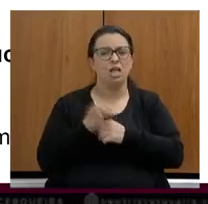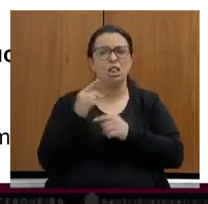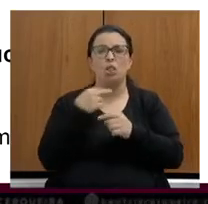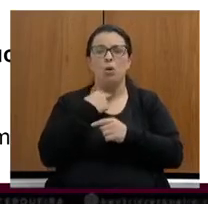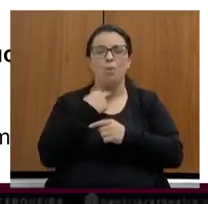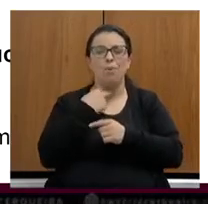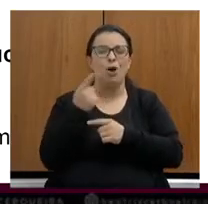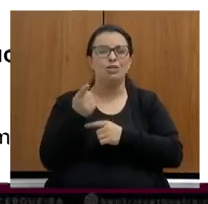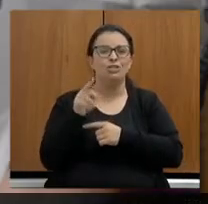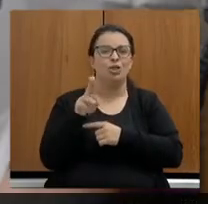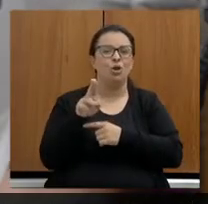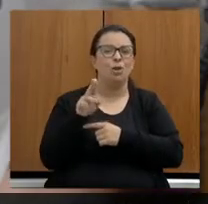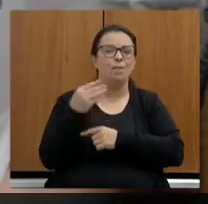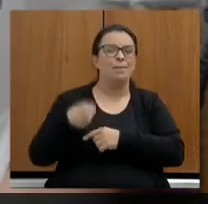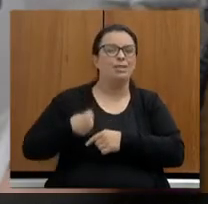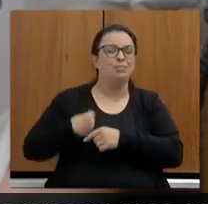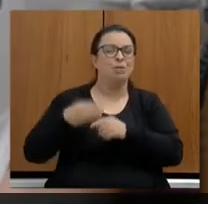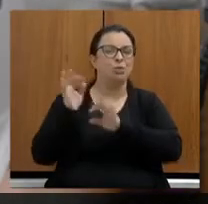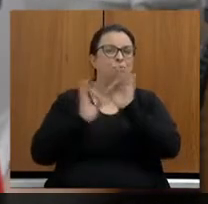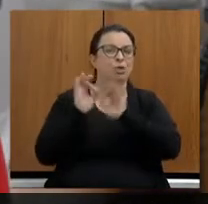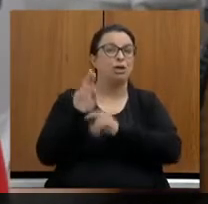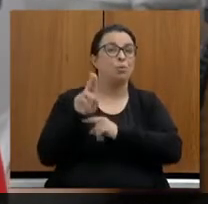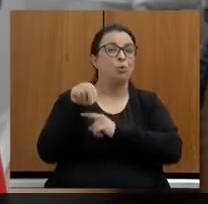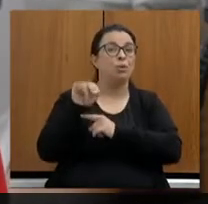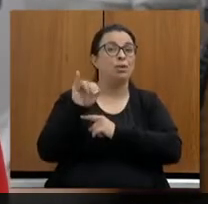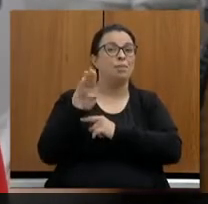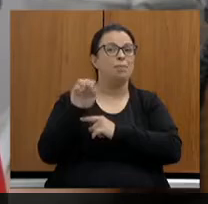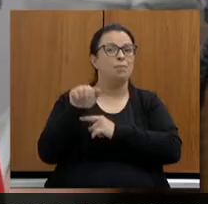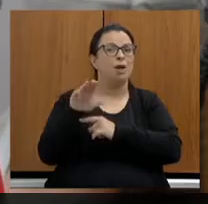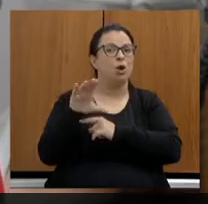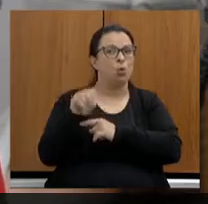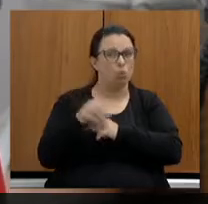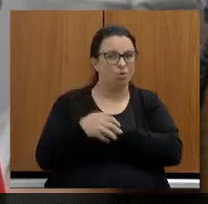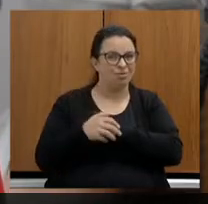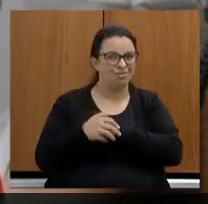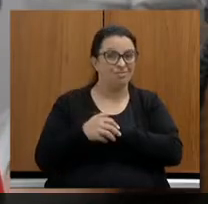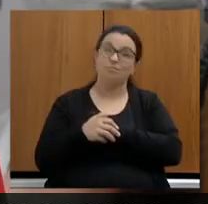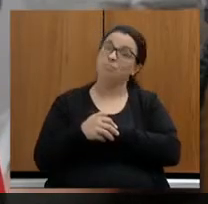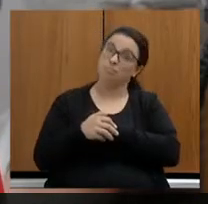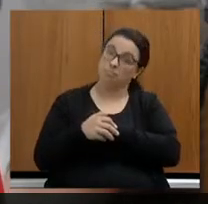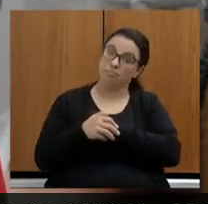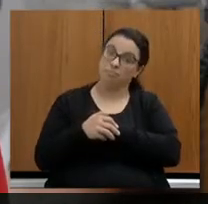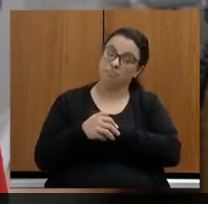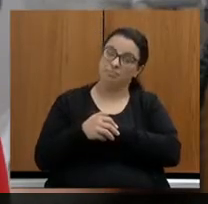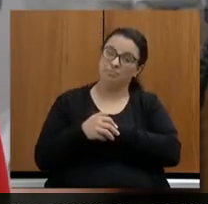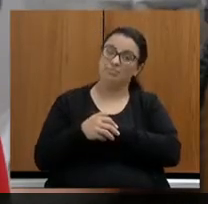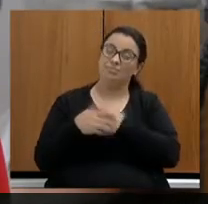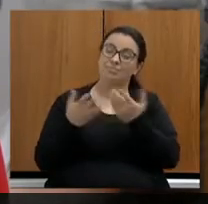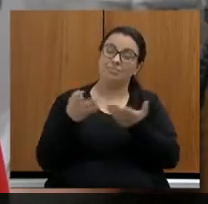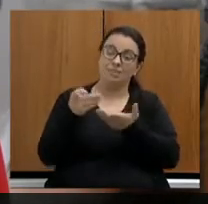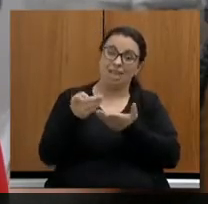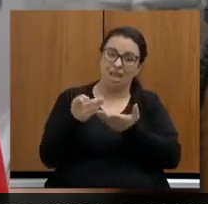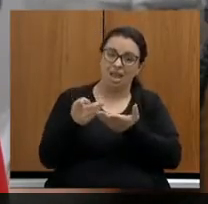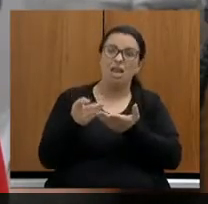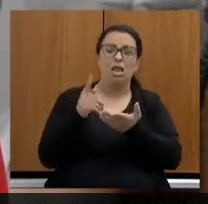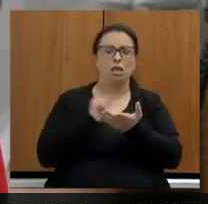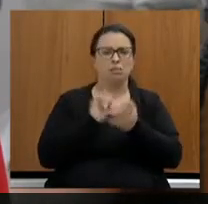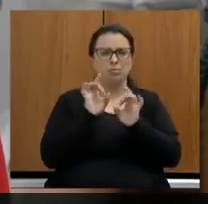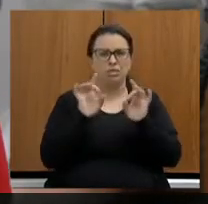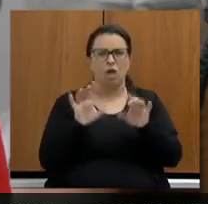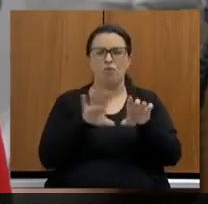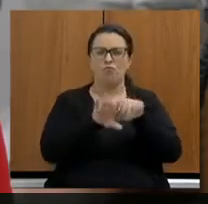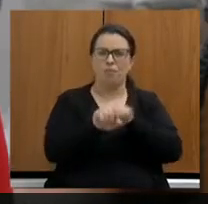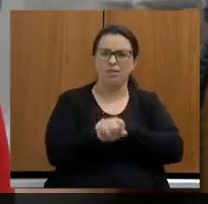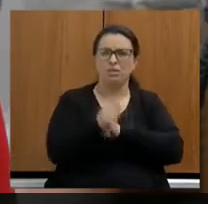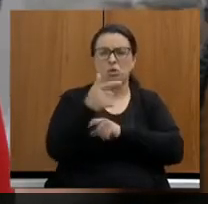formação de professores na educação da rede pública hoje cuida da formação e quais saber do quê o banco tá cuidando eu já fiz a solicitação